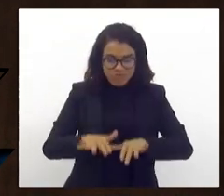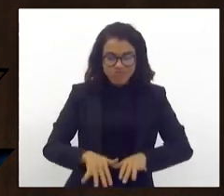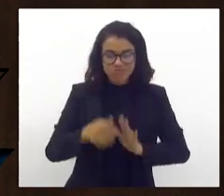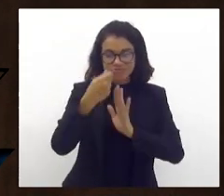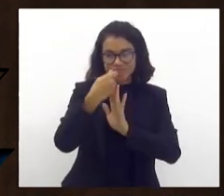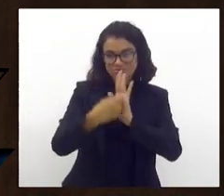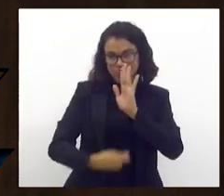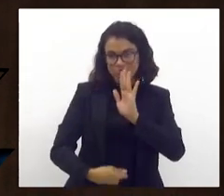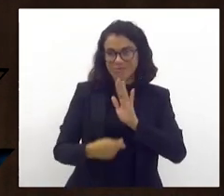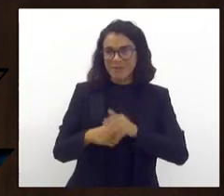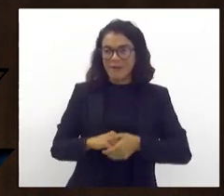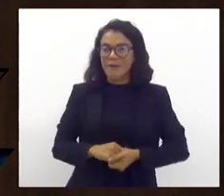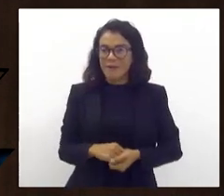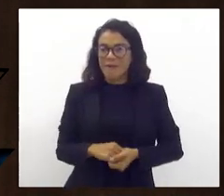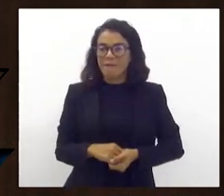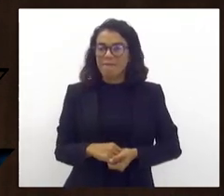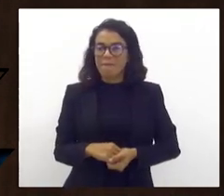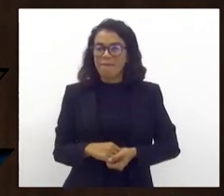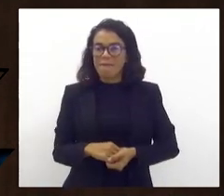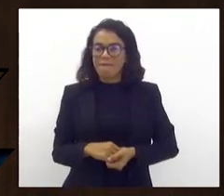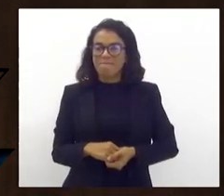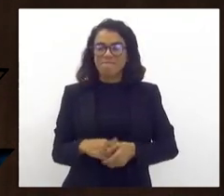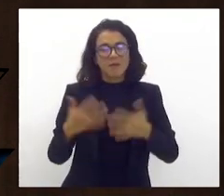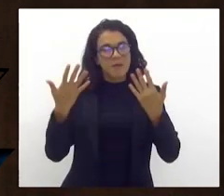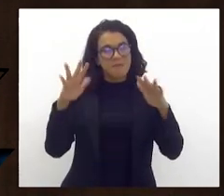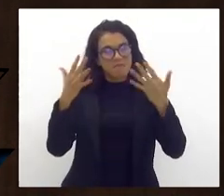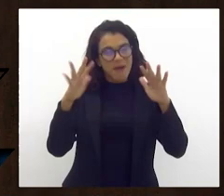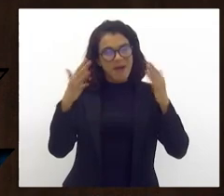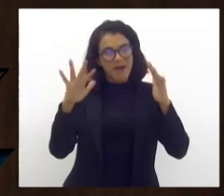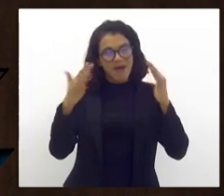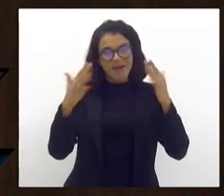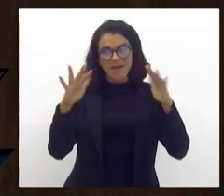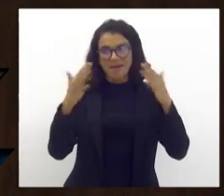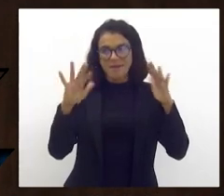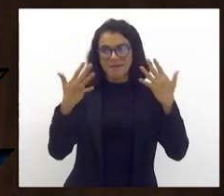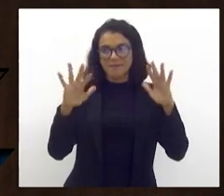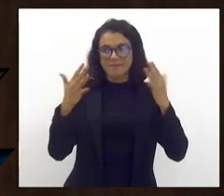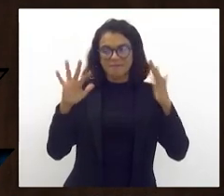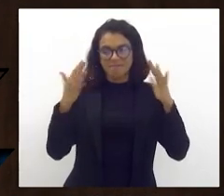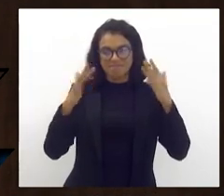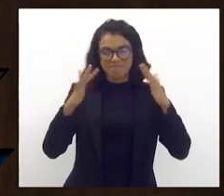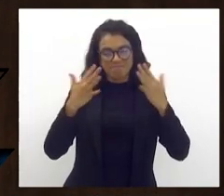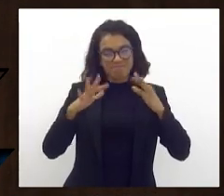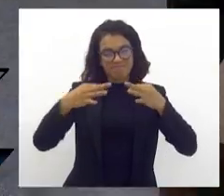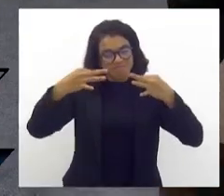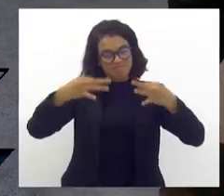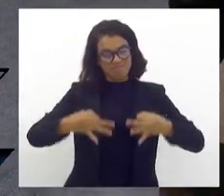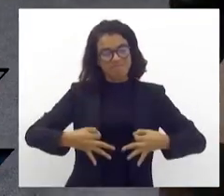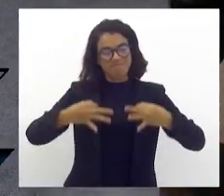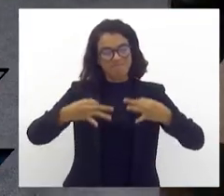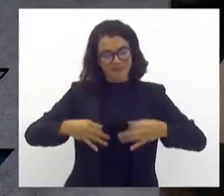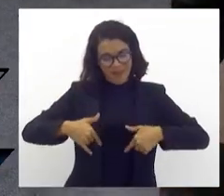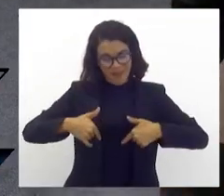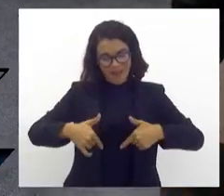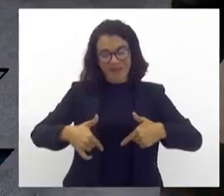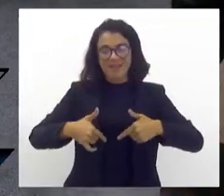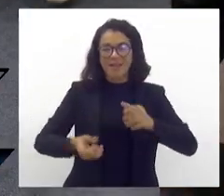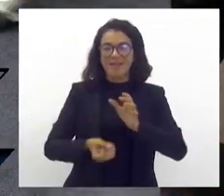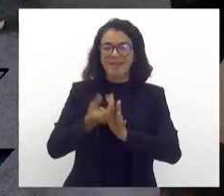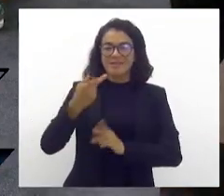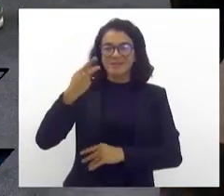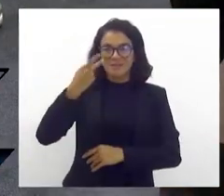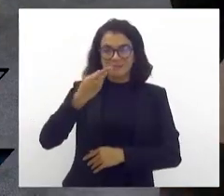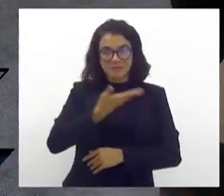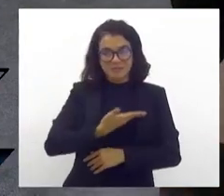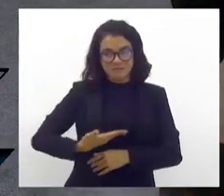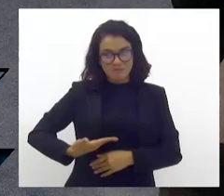colega deputado Andrezinho Siciliano. Parabéns a vossas excelências pela assertividade na política pública que